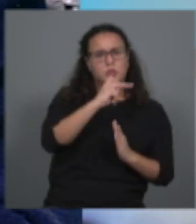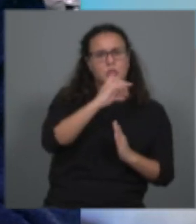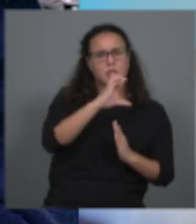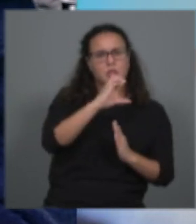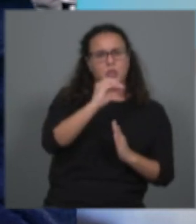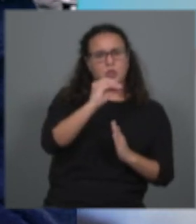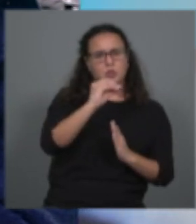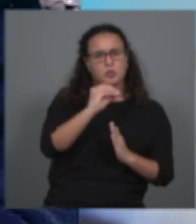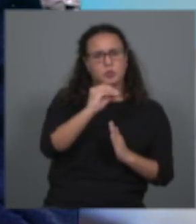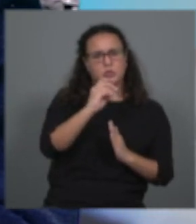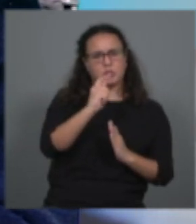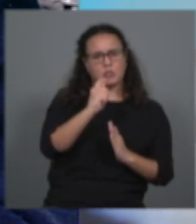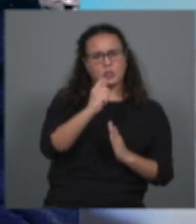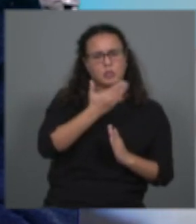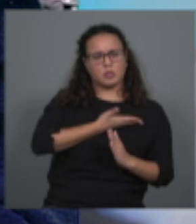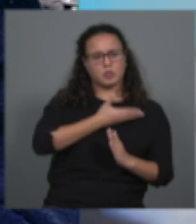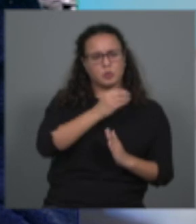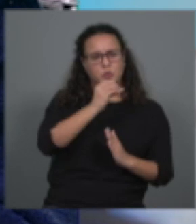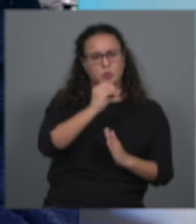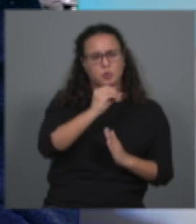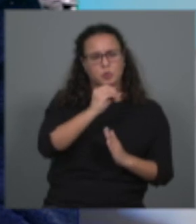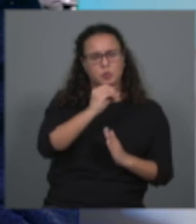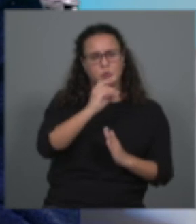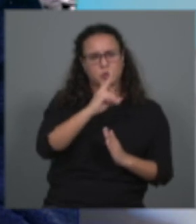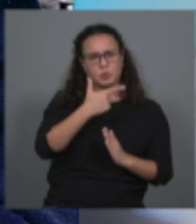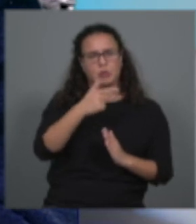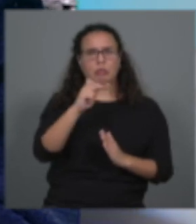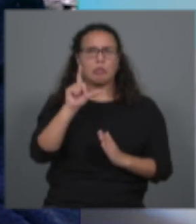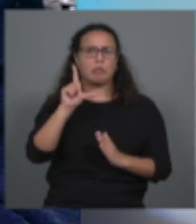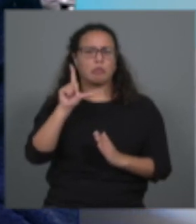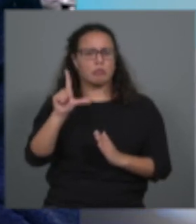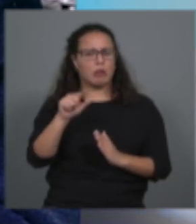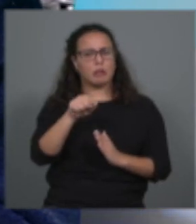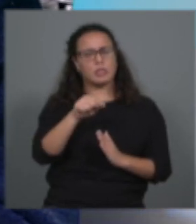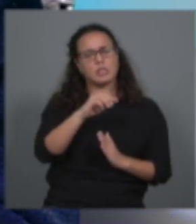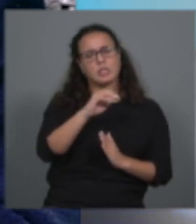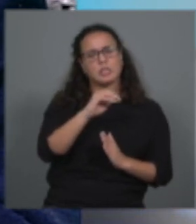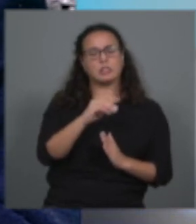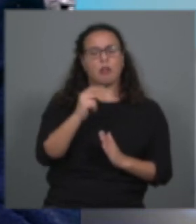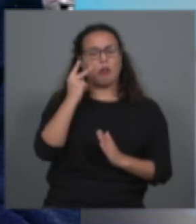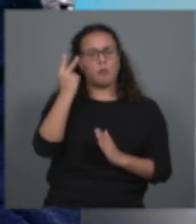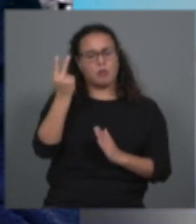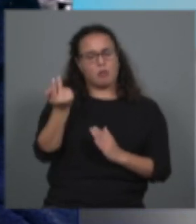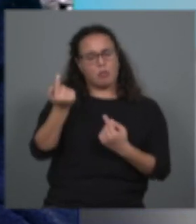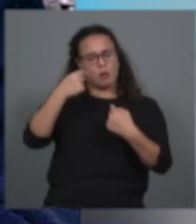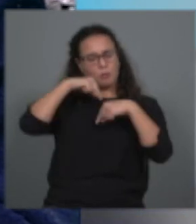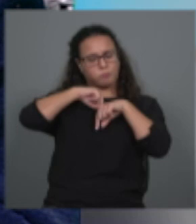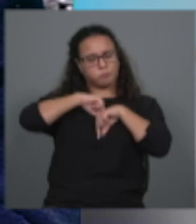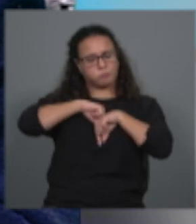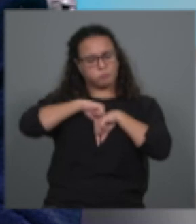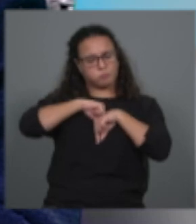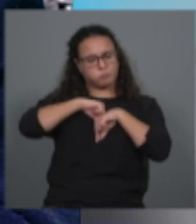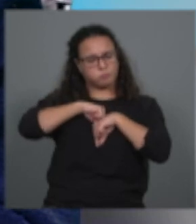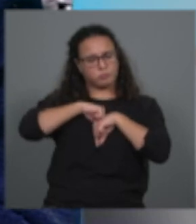até outras facilidades, mas a santidade, a vida interior, a oração,